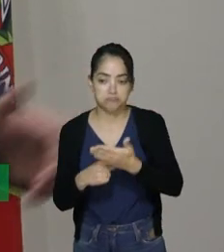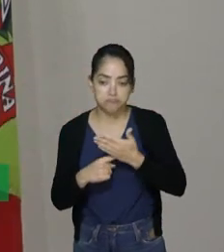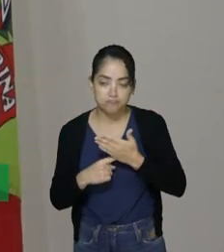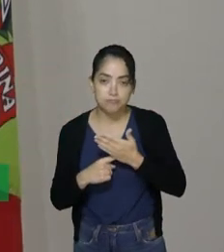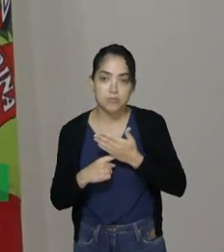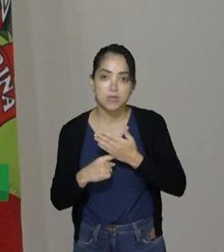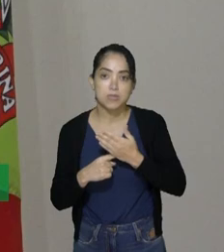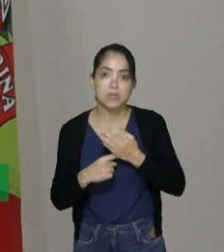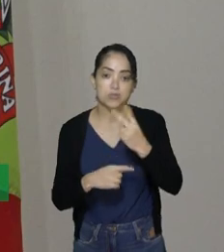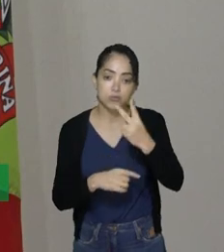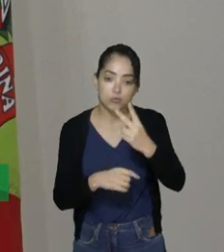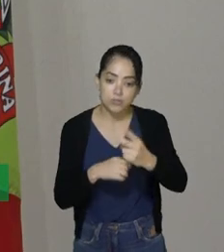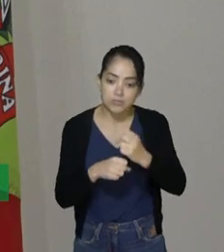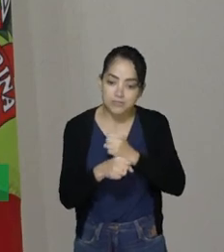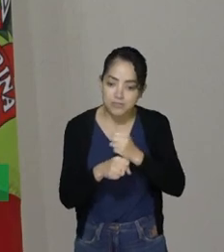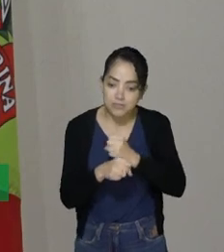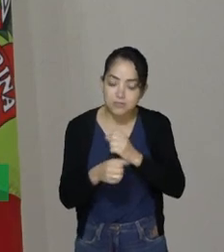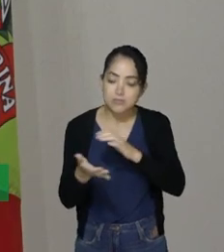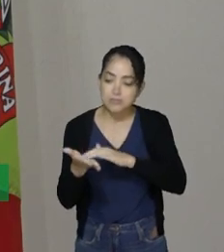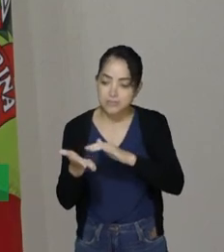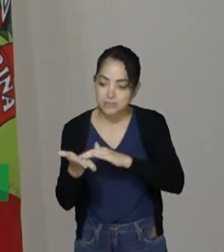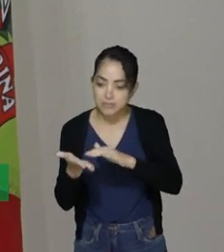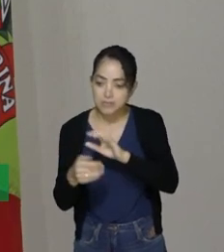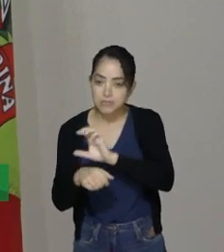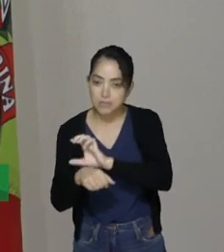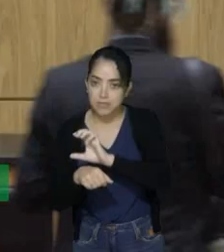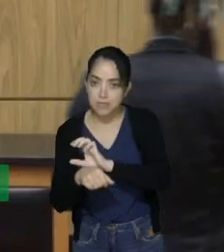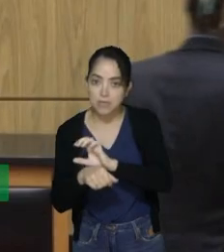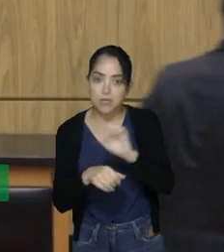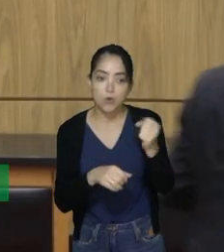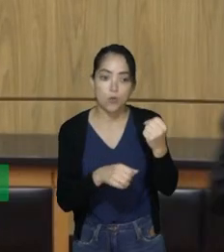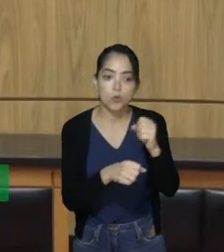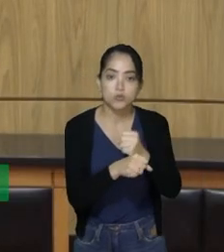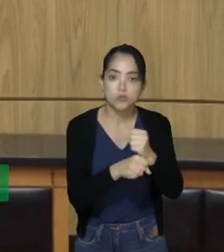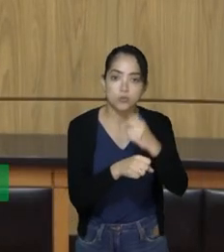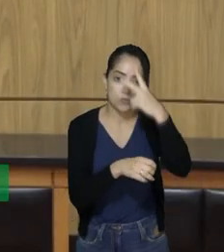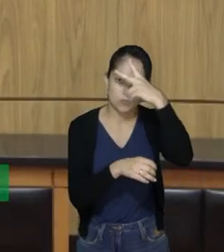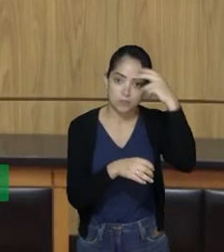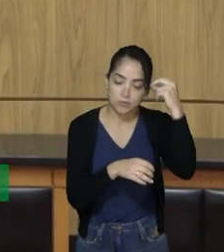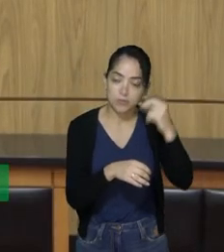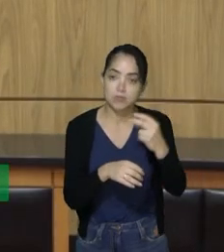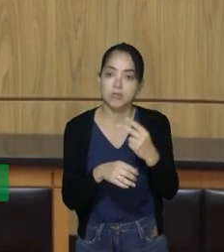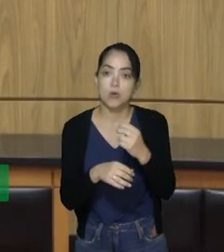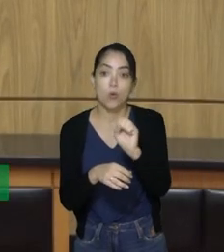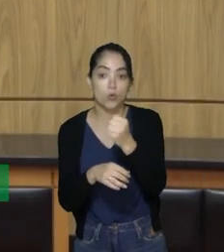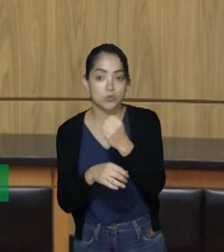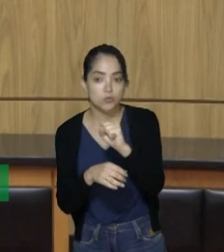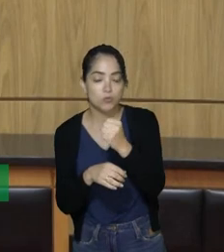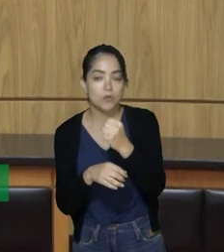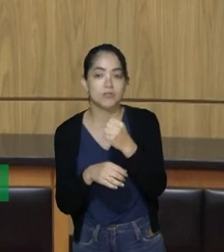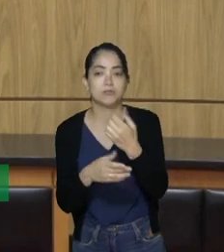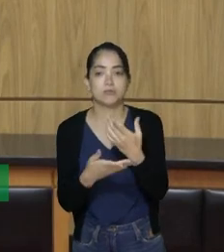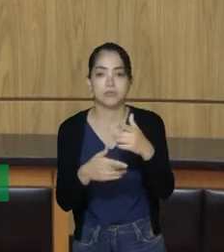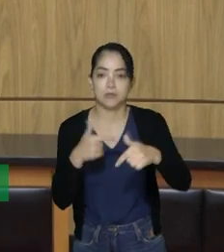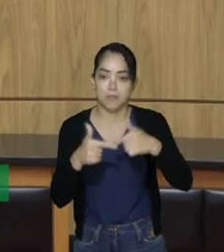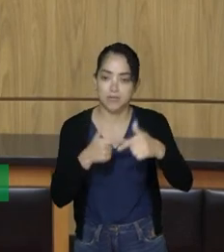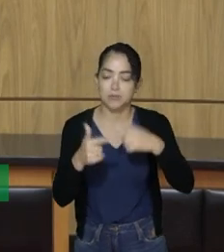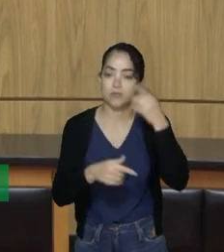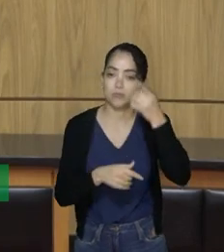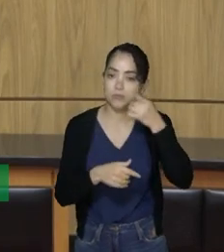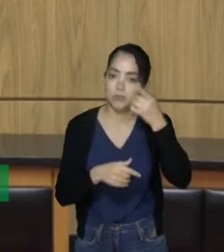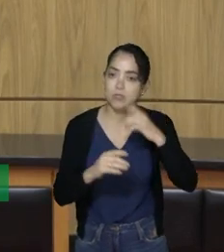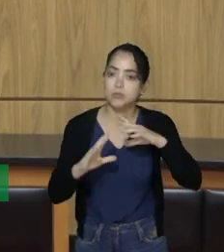2 anos de secretário de Estado, 8 anos de prefeito e 8 anos de deputado, de todos aqueles que